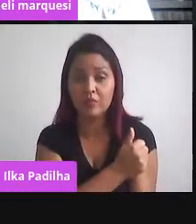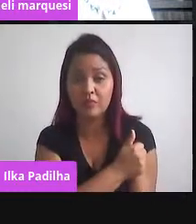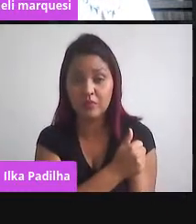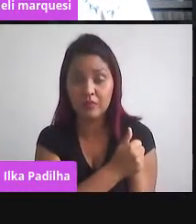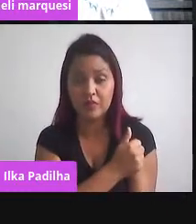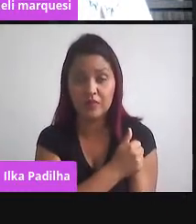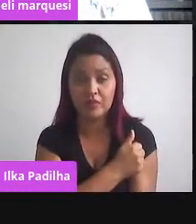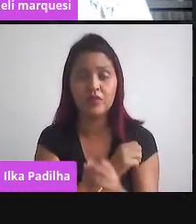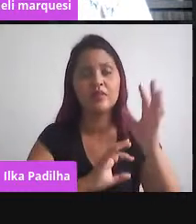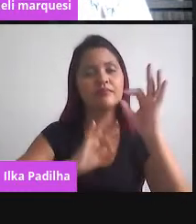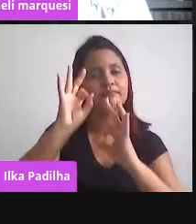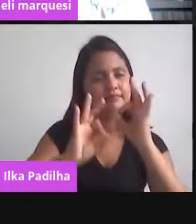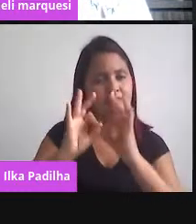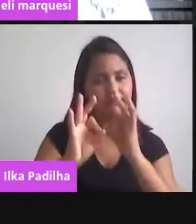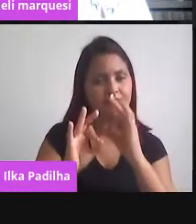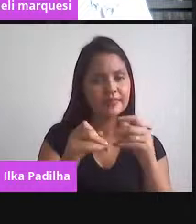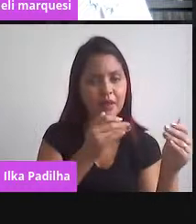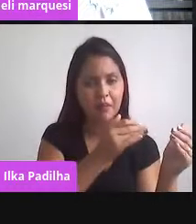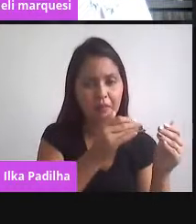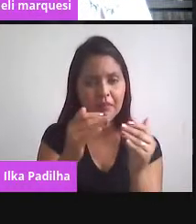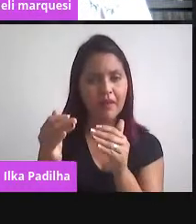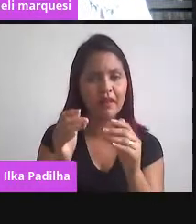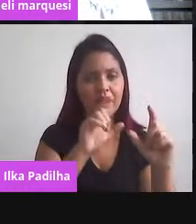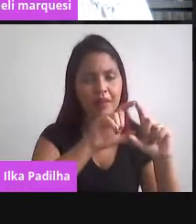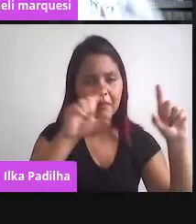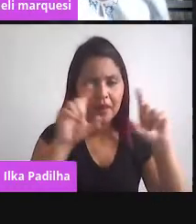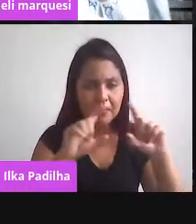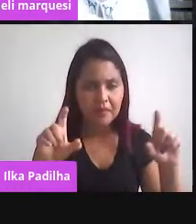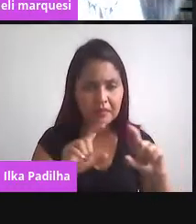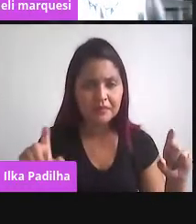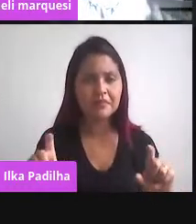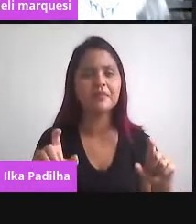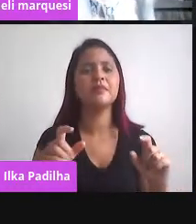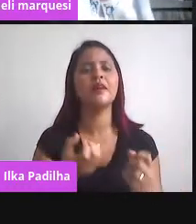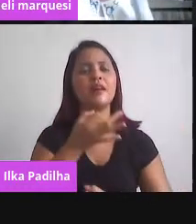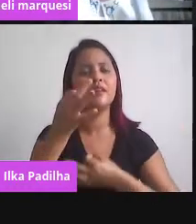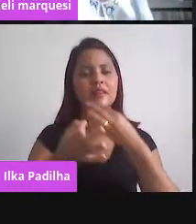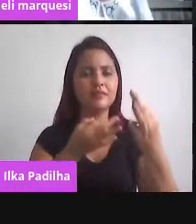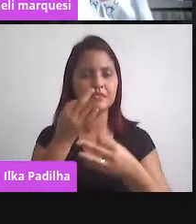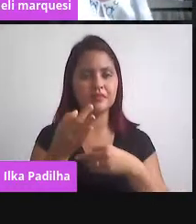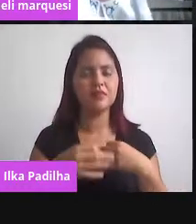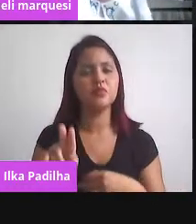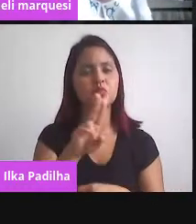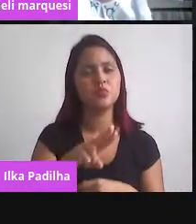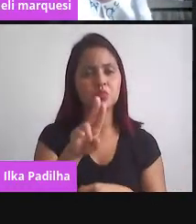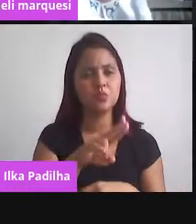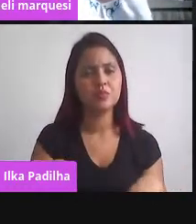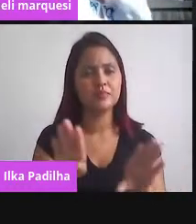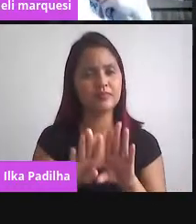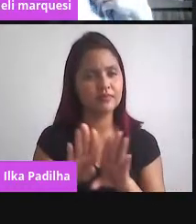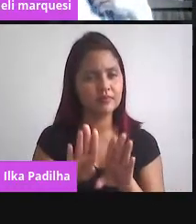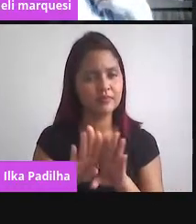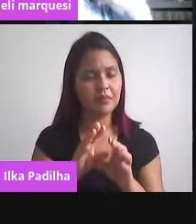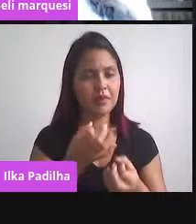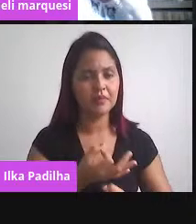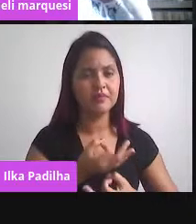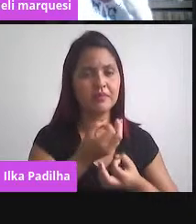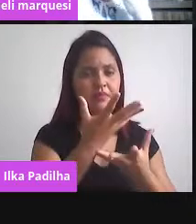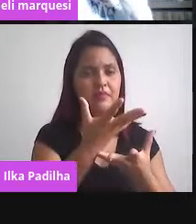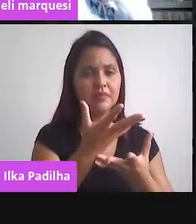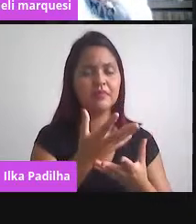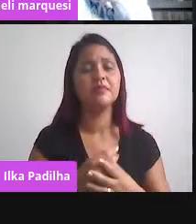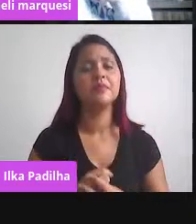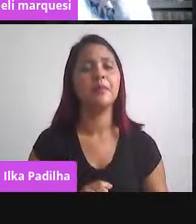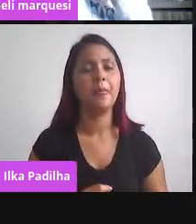SARESP organizam sequências textuais argumentativas e utilizam operadores argumentativos, né? Depois